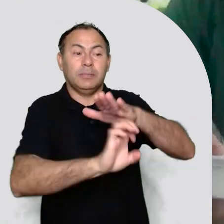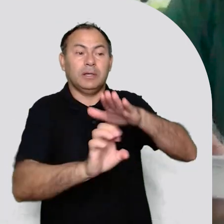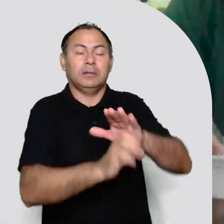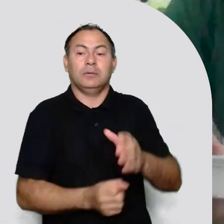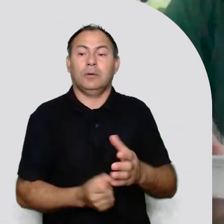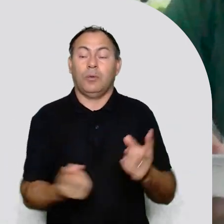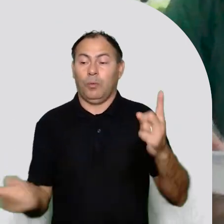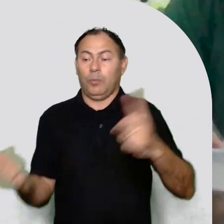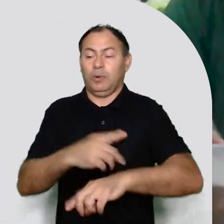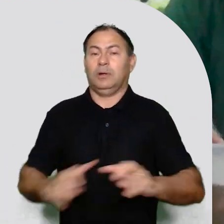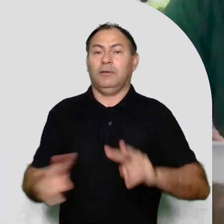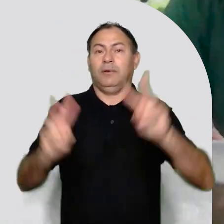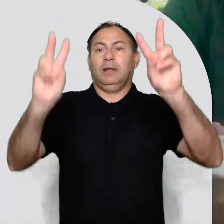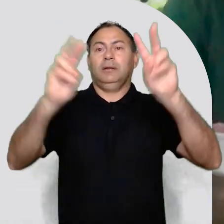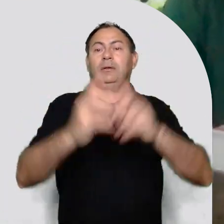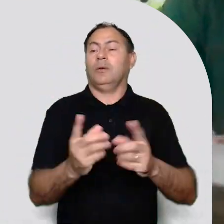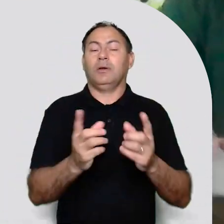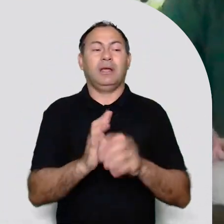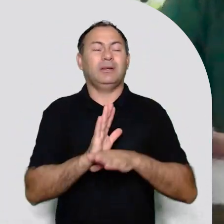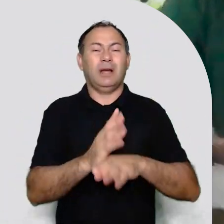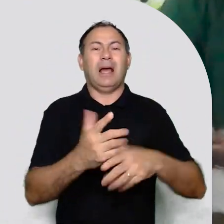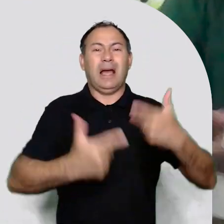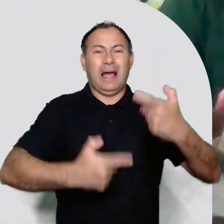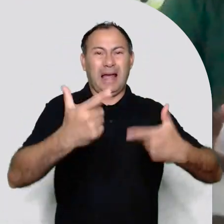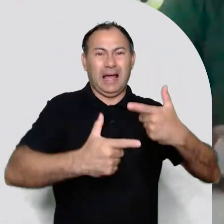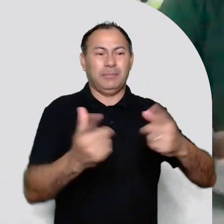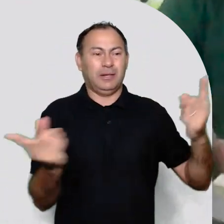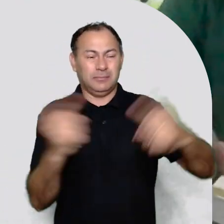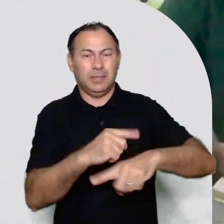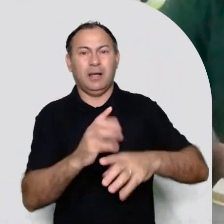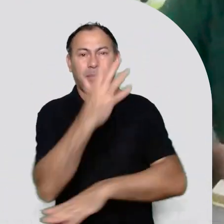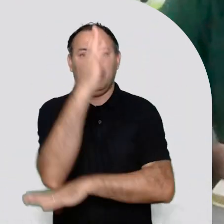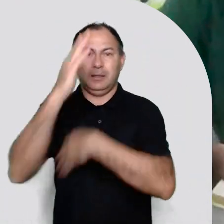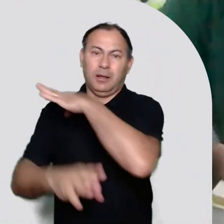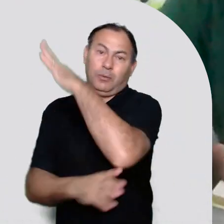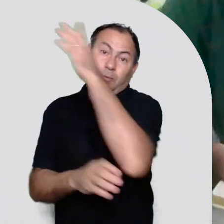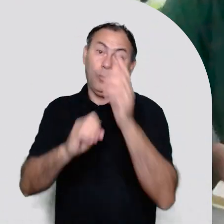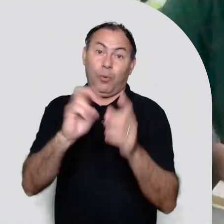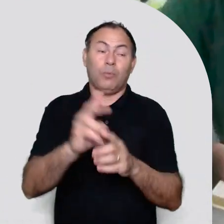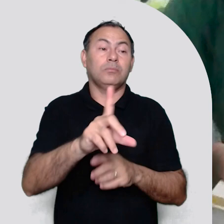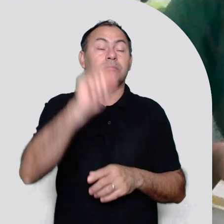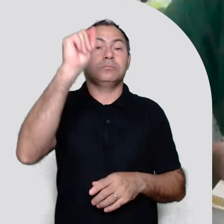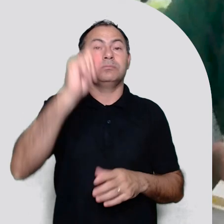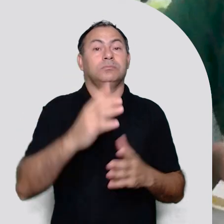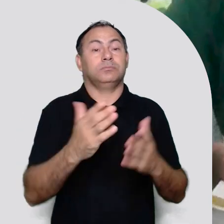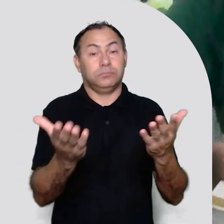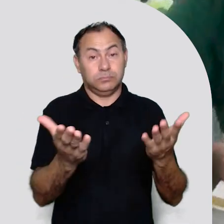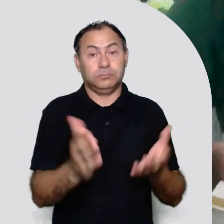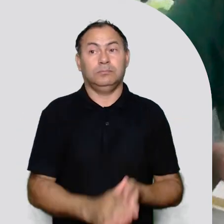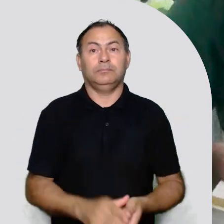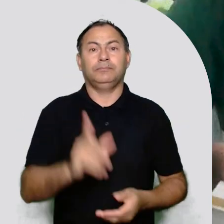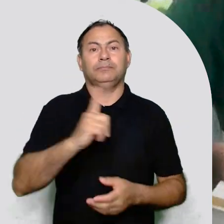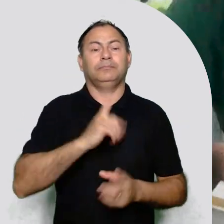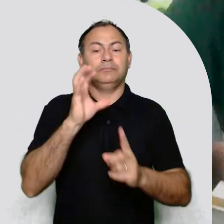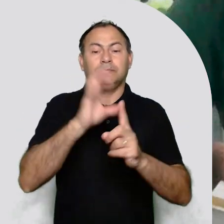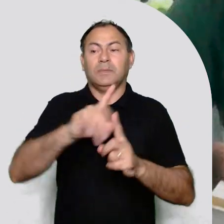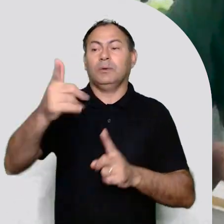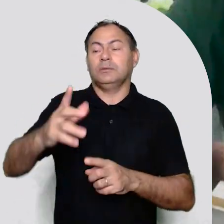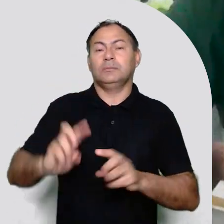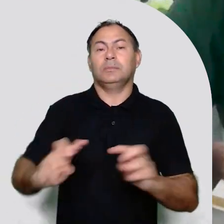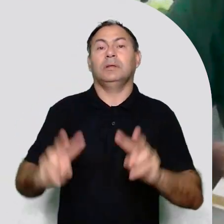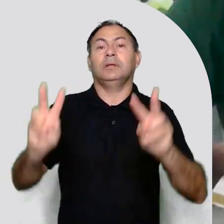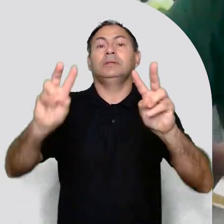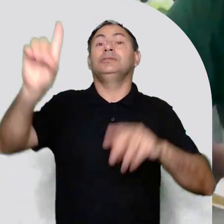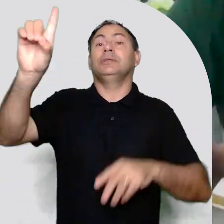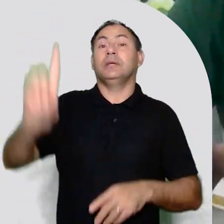vão contra os valores, armamento, a destruição ambiental, outras coisas, acaba ferindo os outros